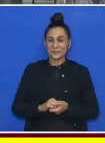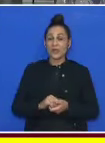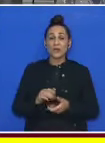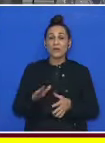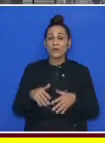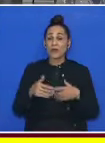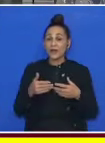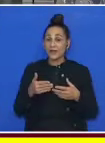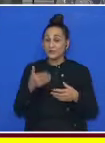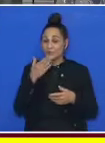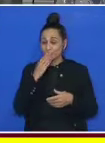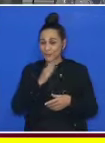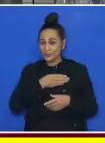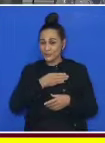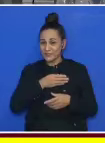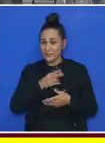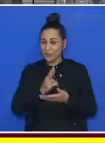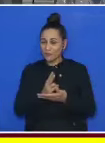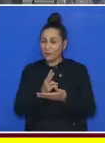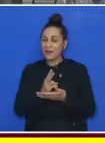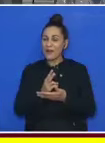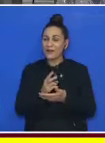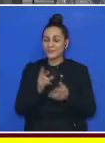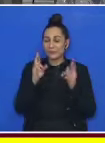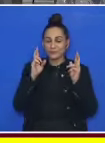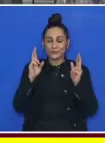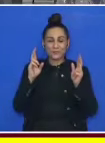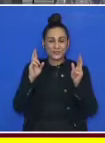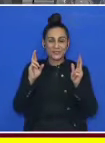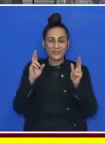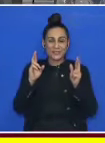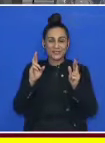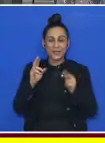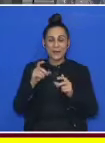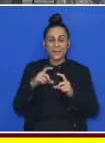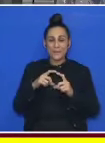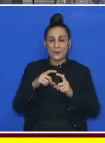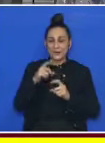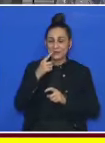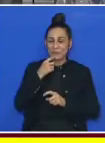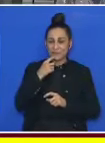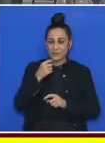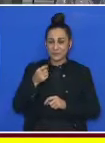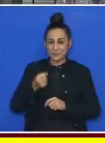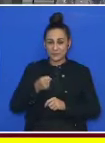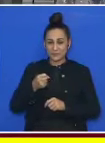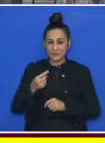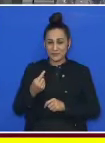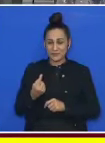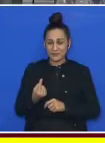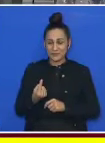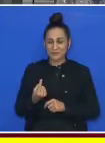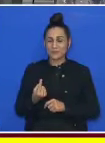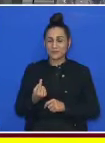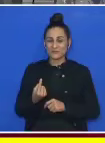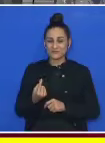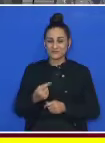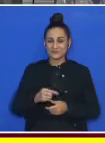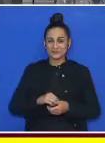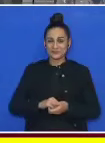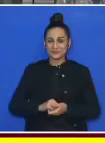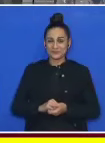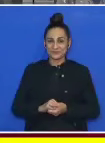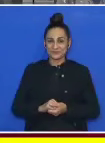Qual é o seu time do coração, hein? Logo na sequência. Estamos na torcida. Bola vermelha, número 01. Vermelha